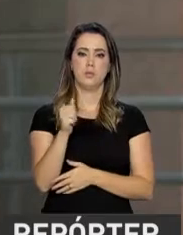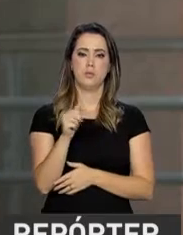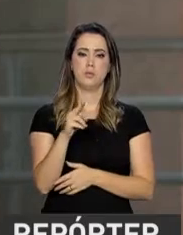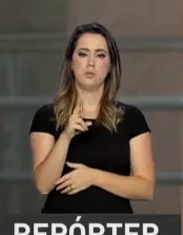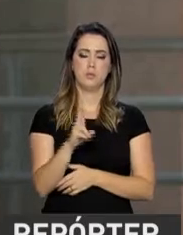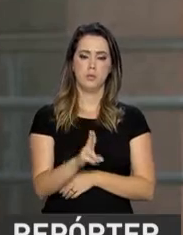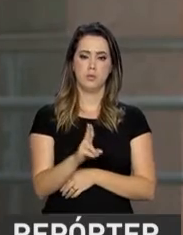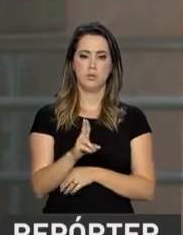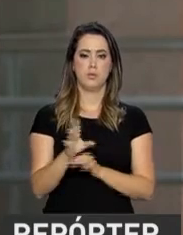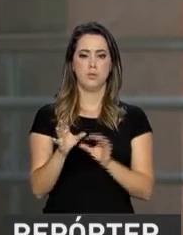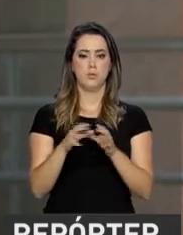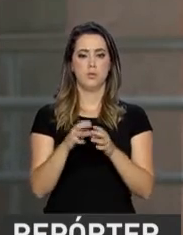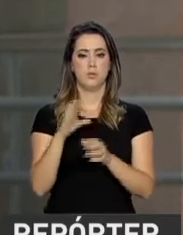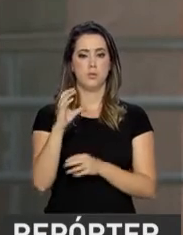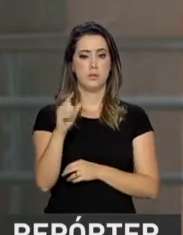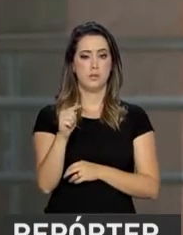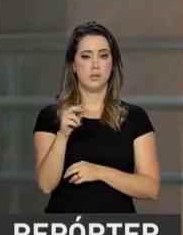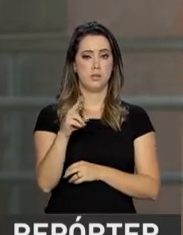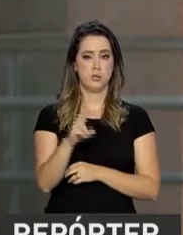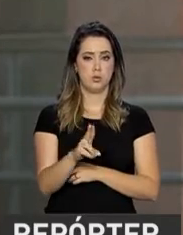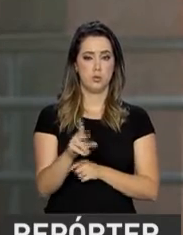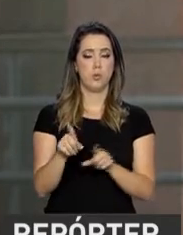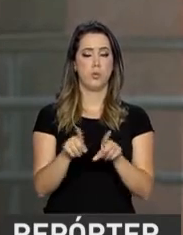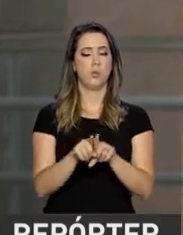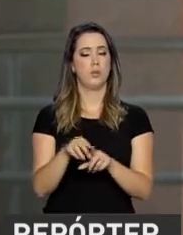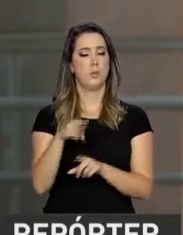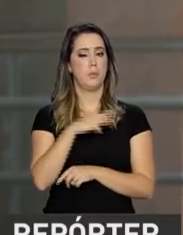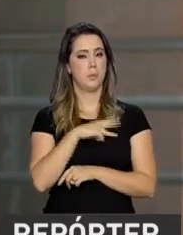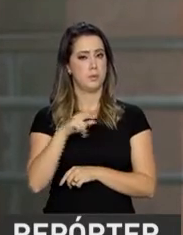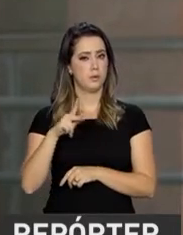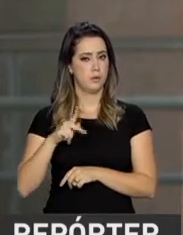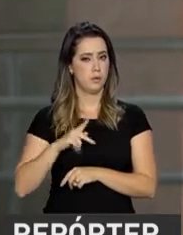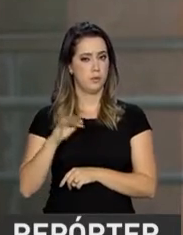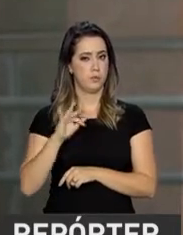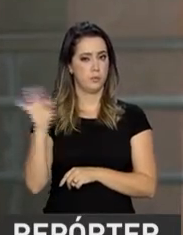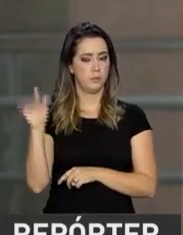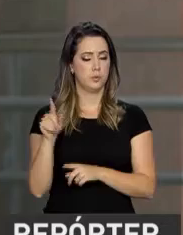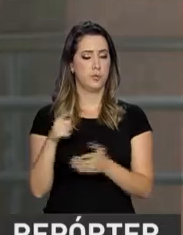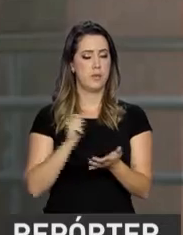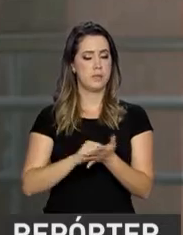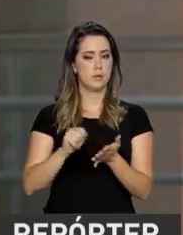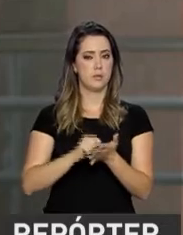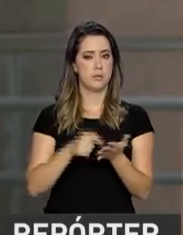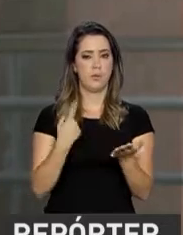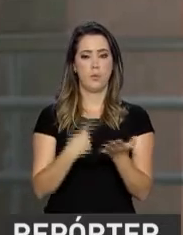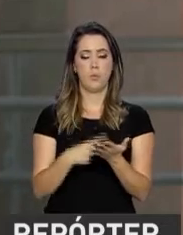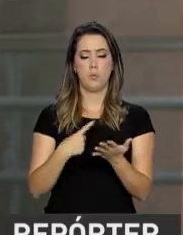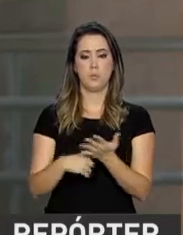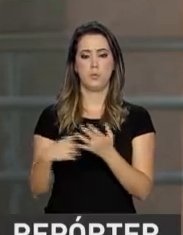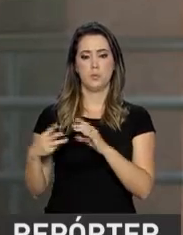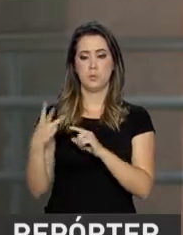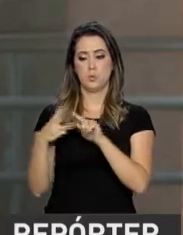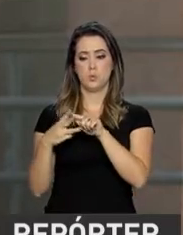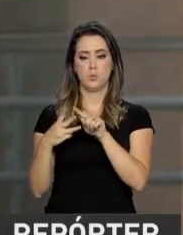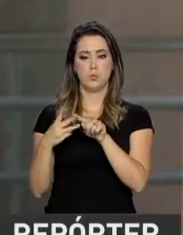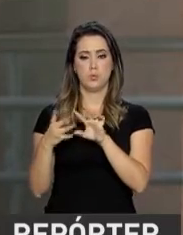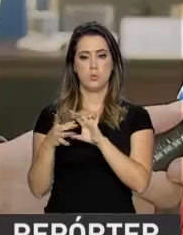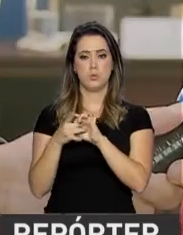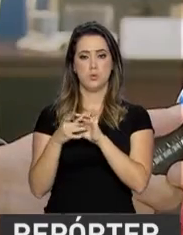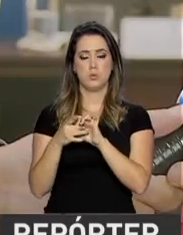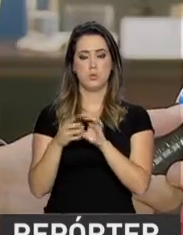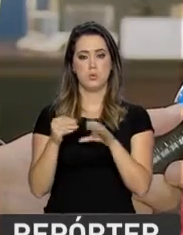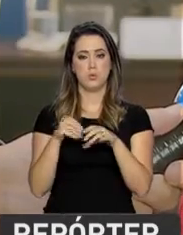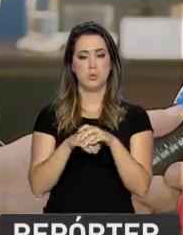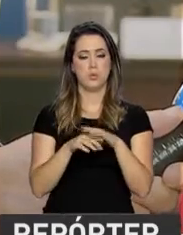da união a controladoria geral da união eo ministério público federal assinou um acordo conjunto no âmbito da lava jato